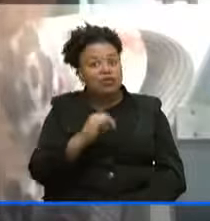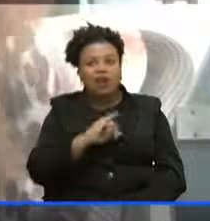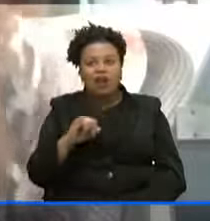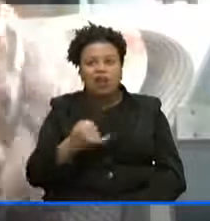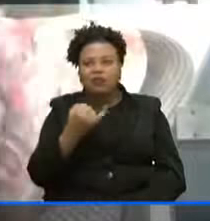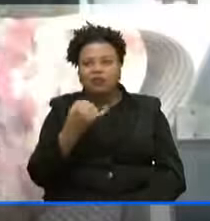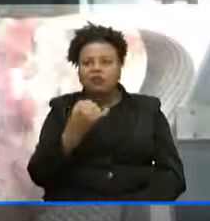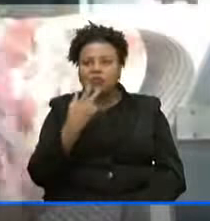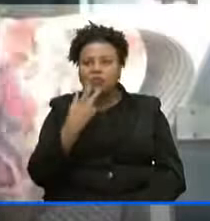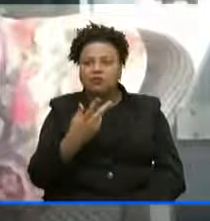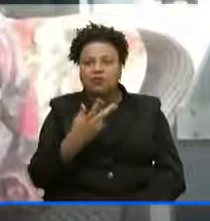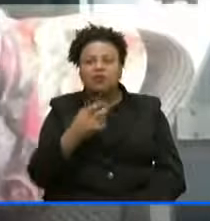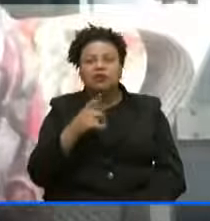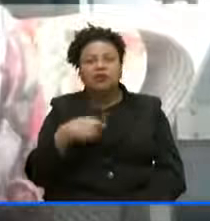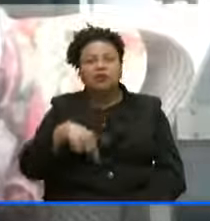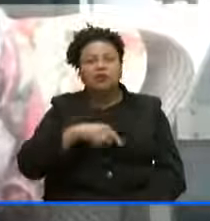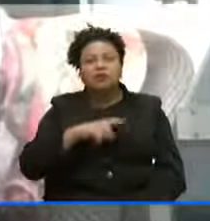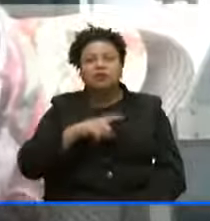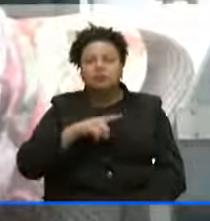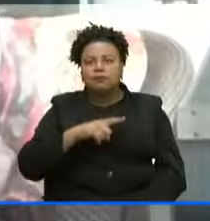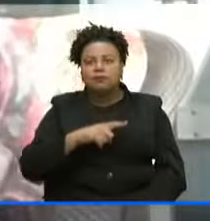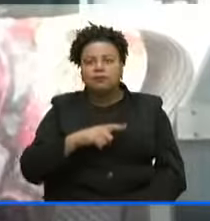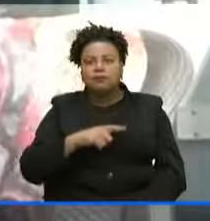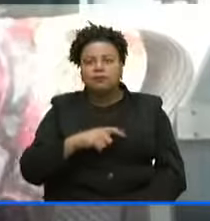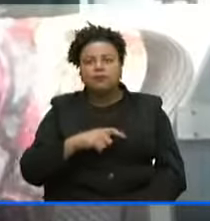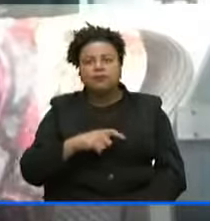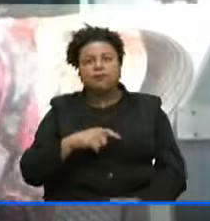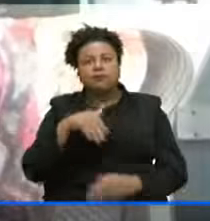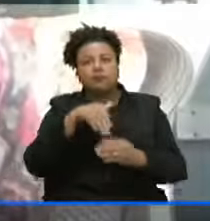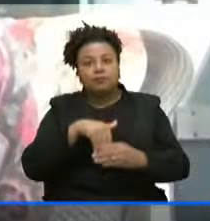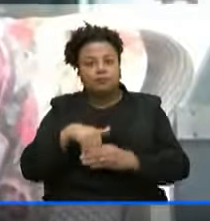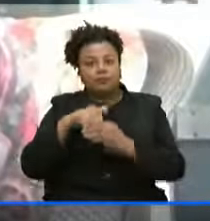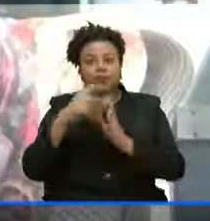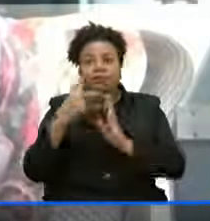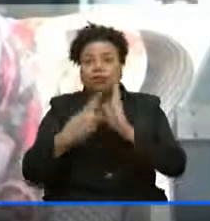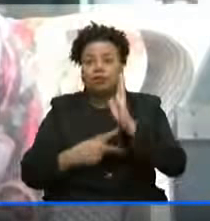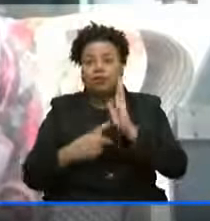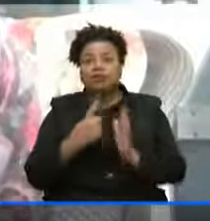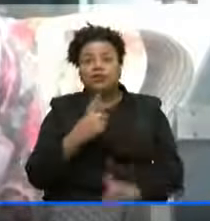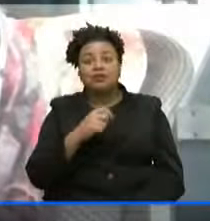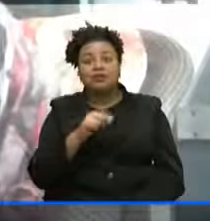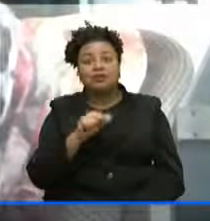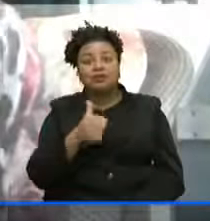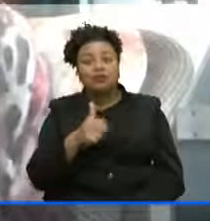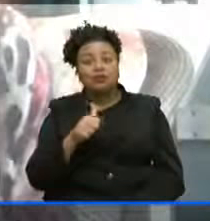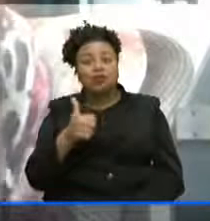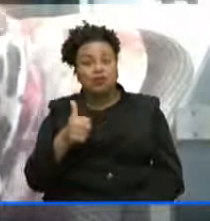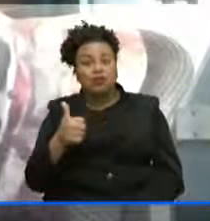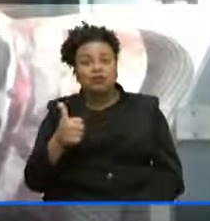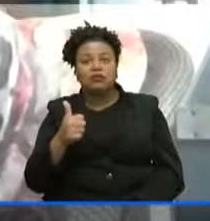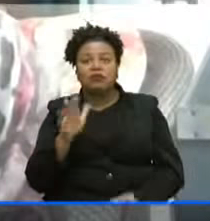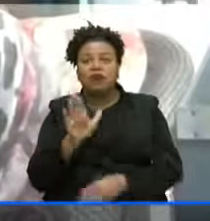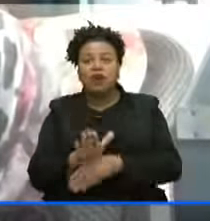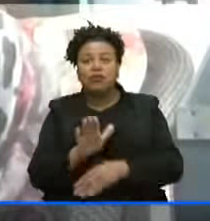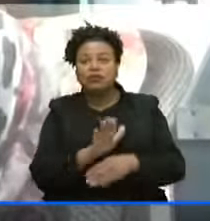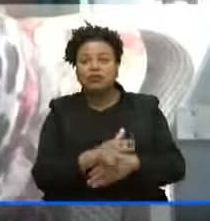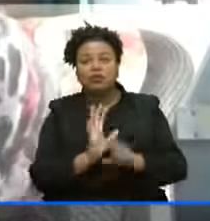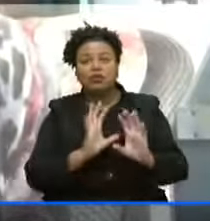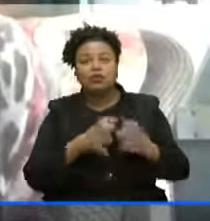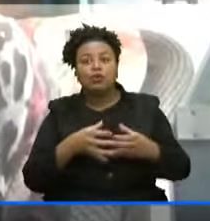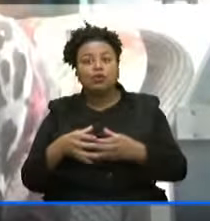seu ensejo, dizer que nós estamos, então, está na ordem do dia a votação do projeto 111 de auxílios aos